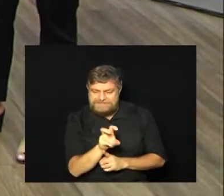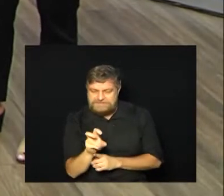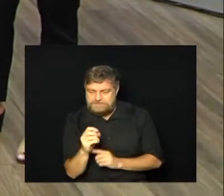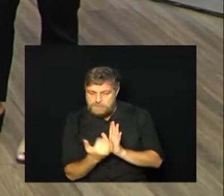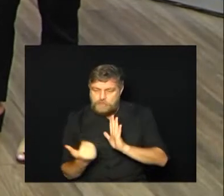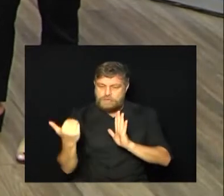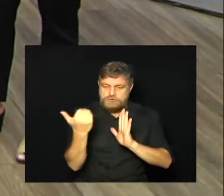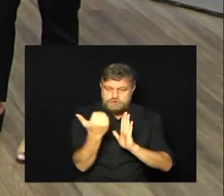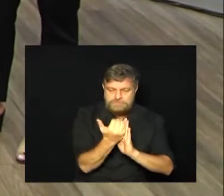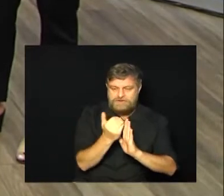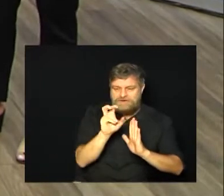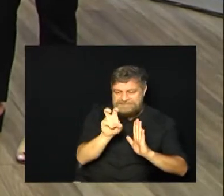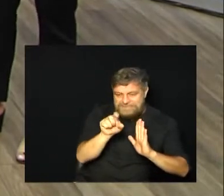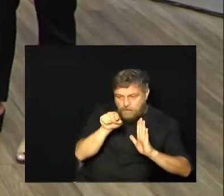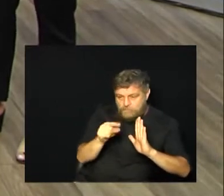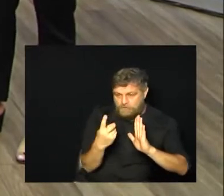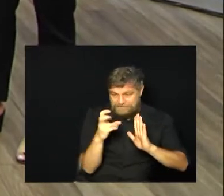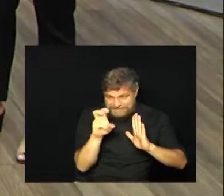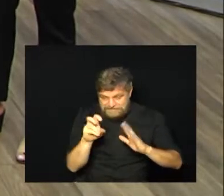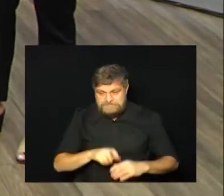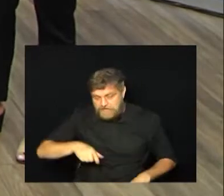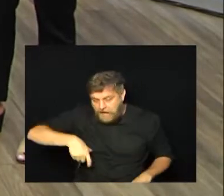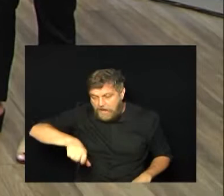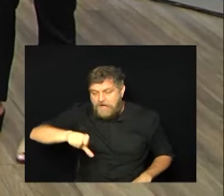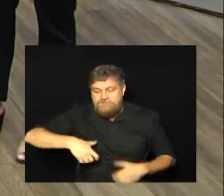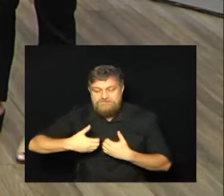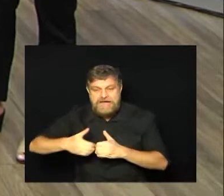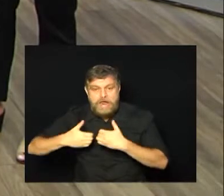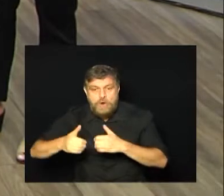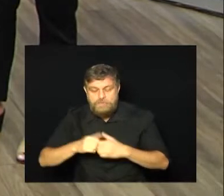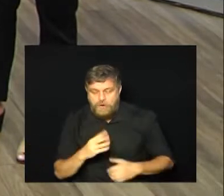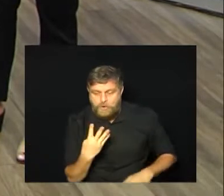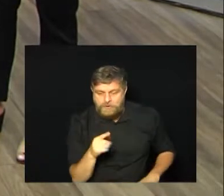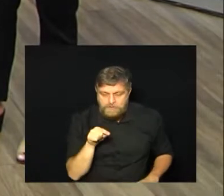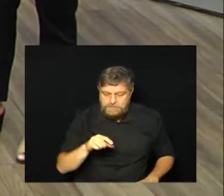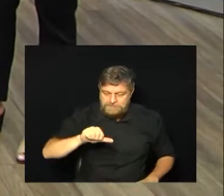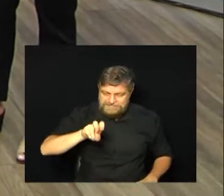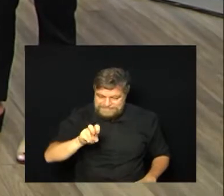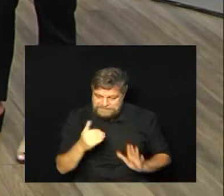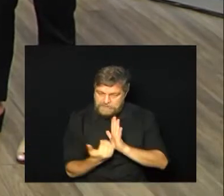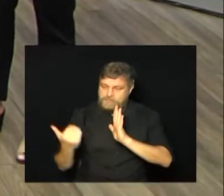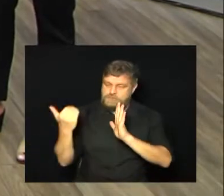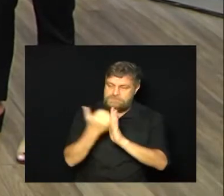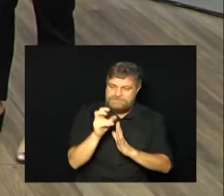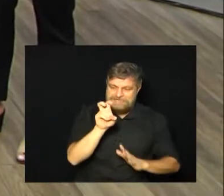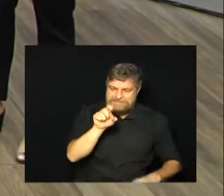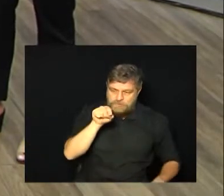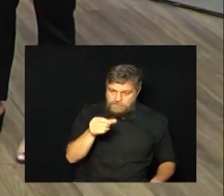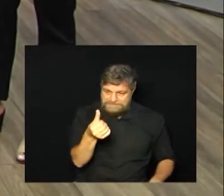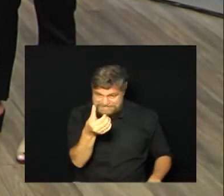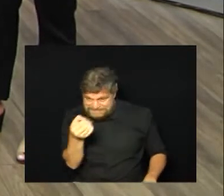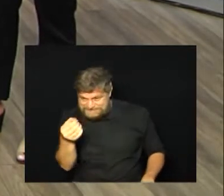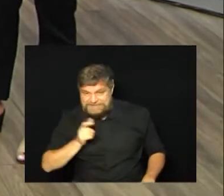para R$ 5,15, vale transporte de R$ 4,95 para R$ 5,60, bilhete